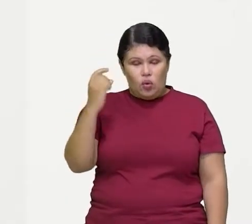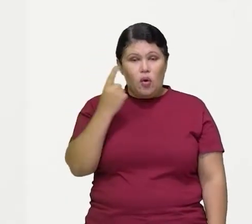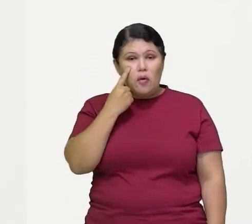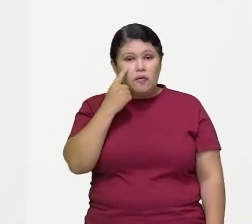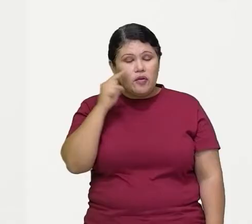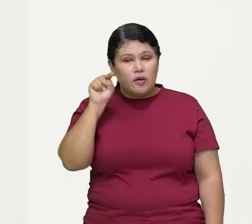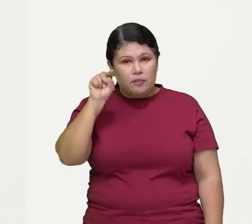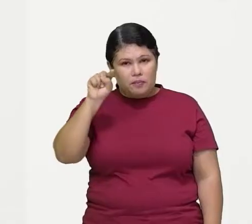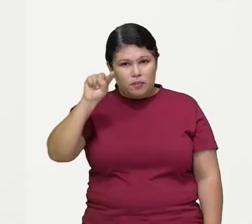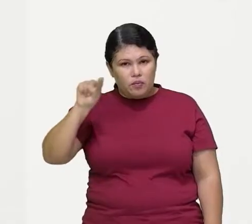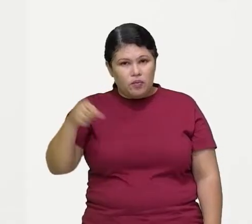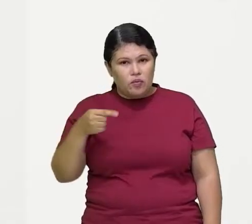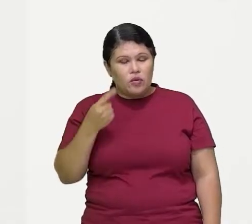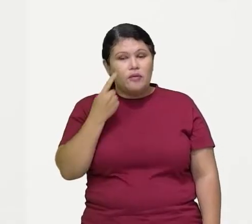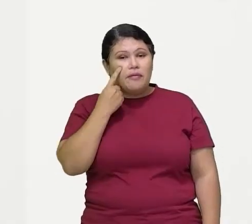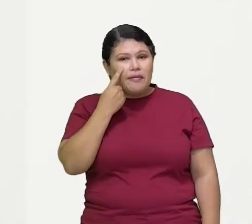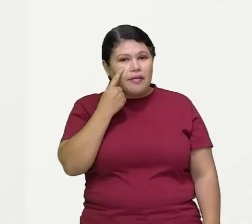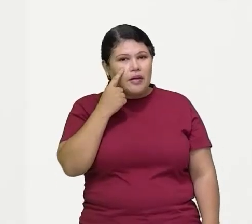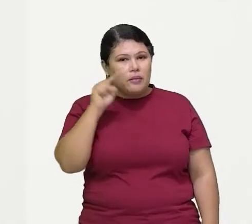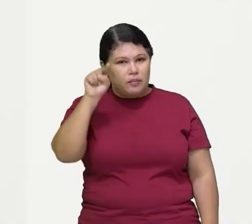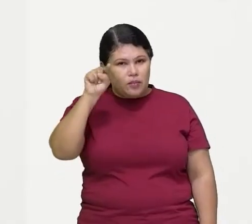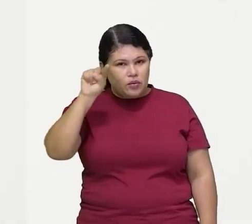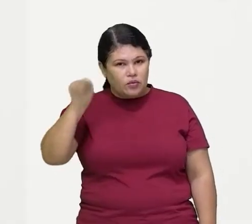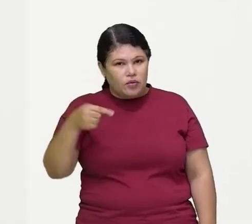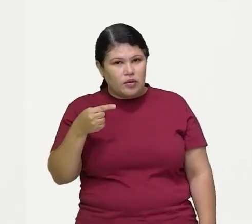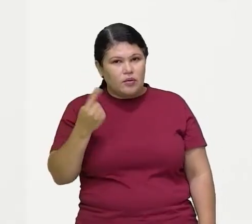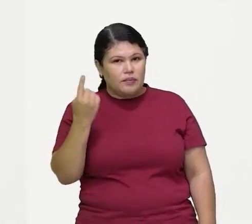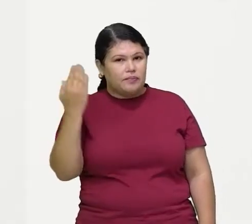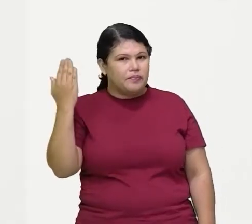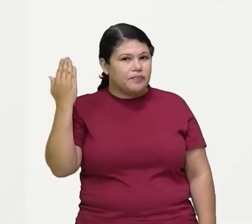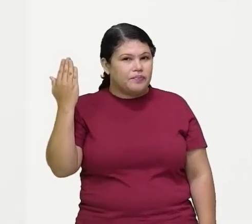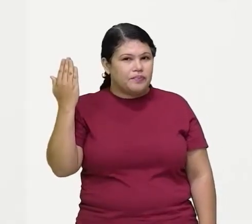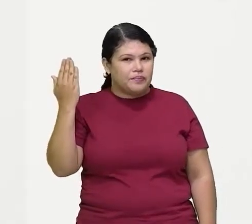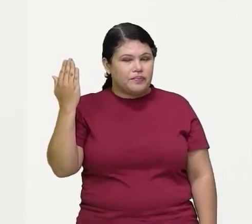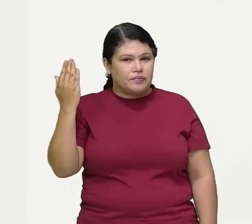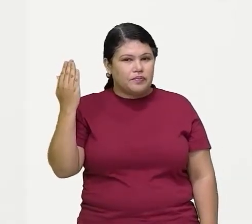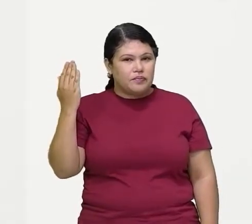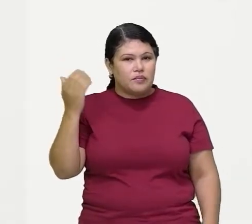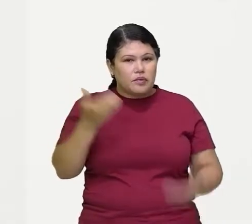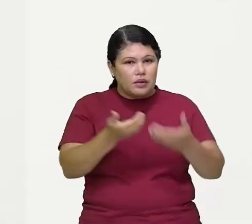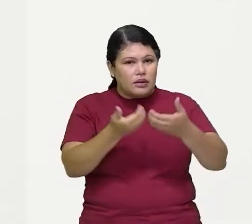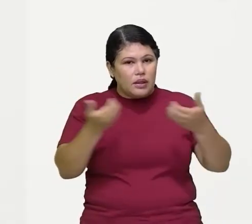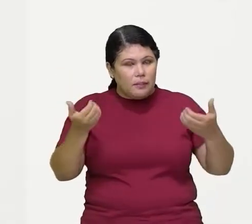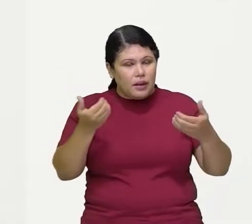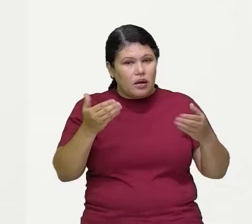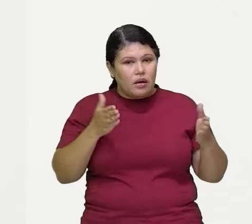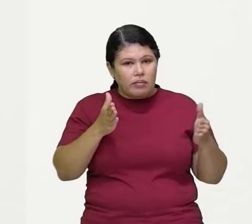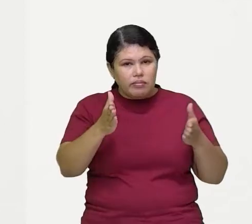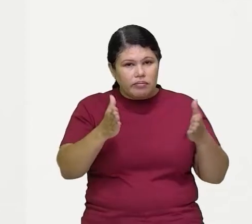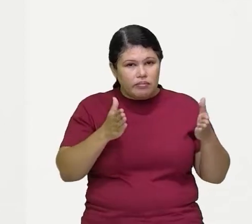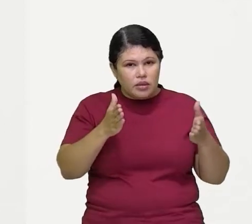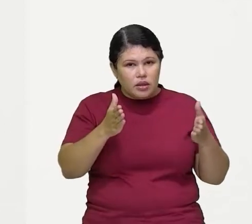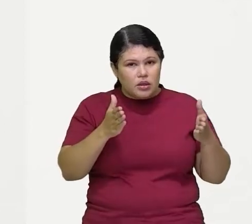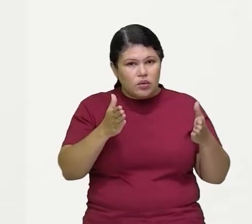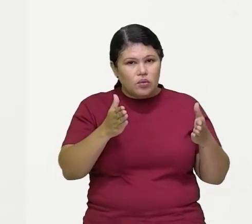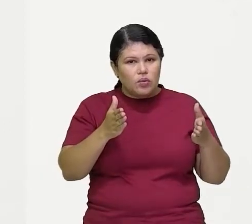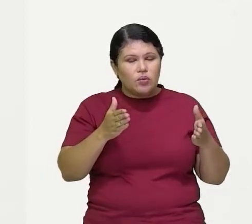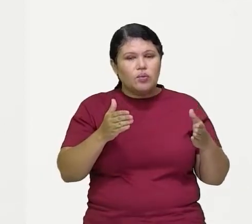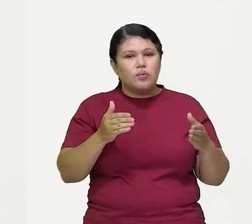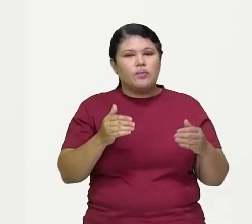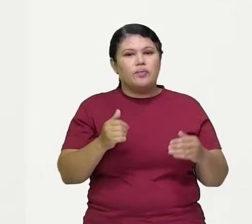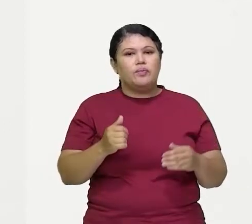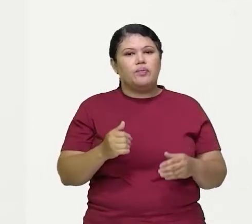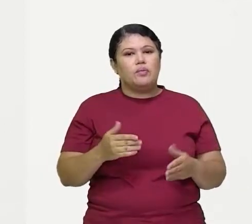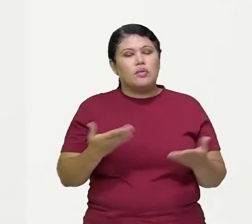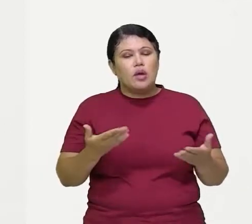sinal de pontuação, gente. Está vendo aqui o ponto e vírgula? Separa período de determinada extensão, de